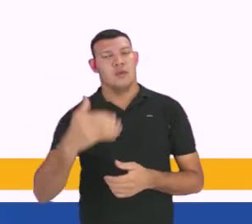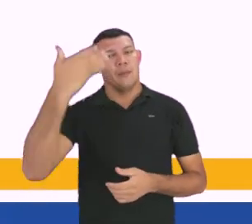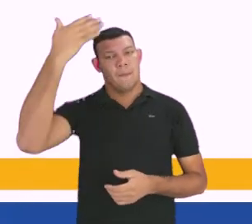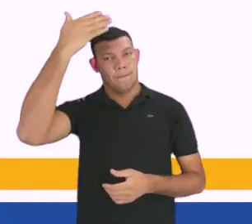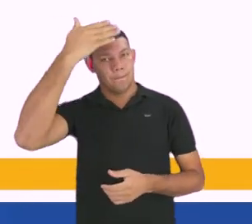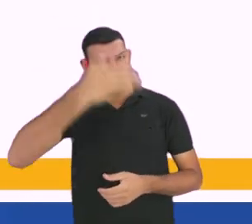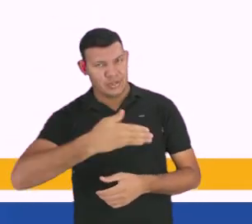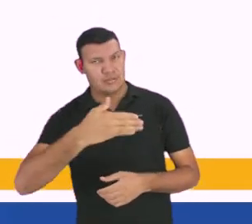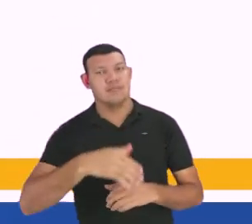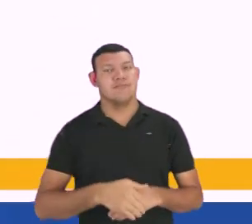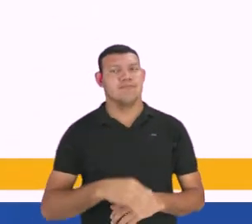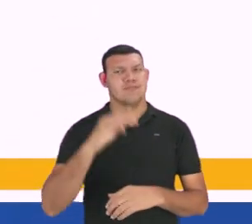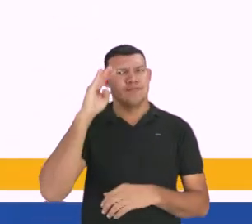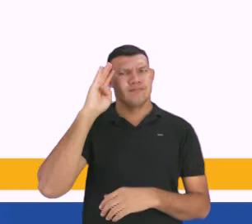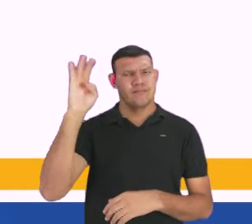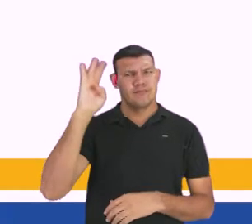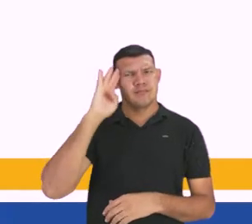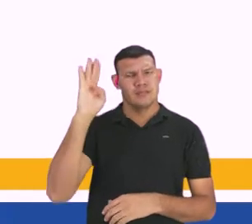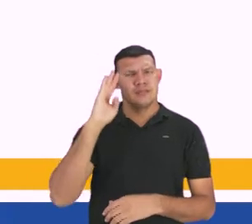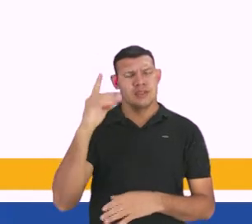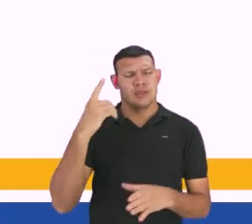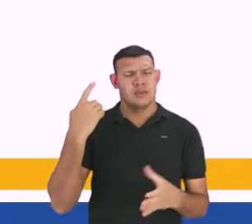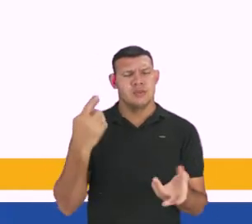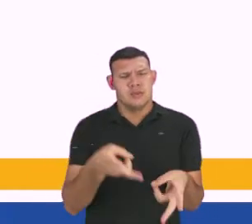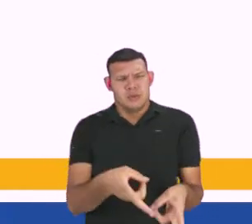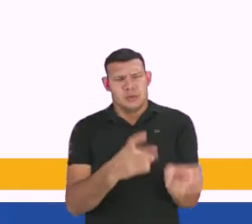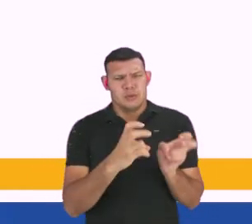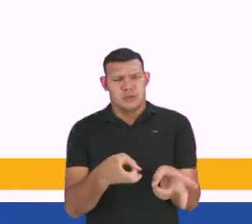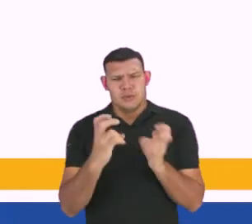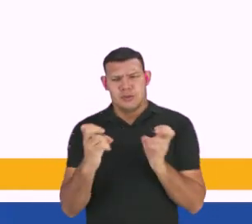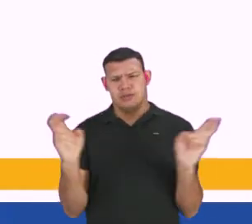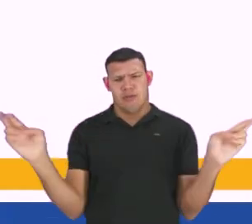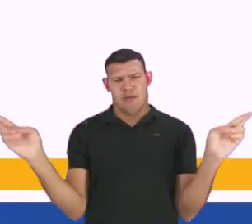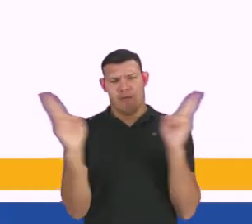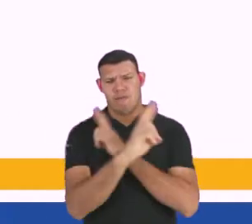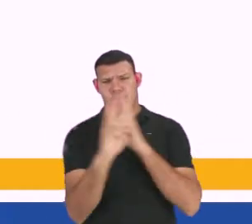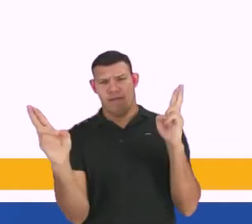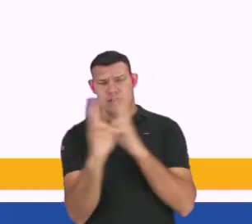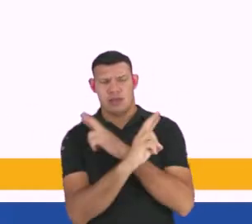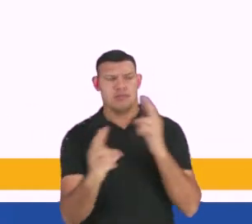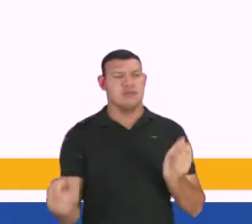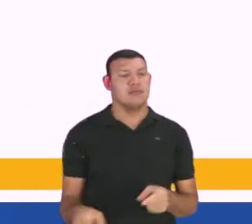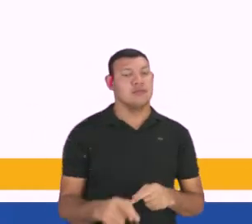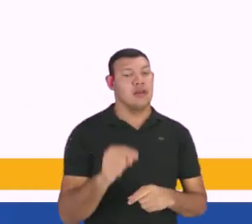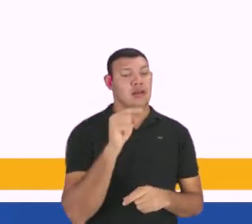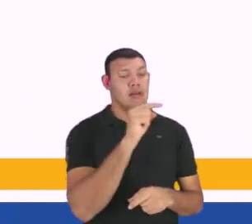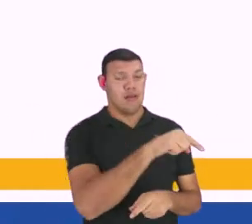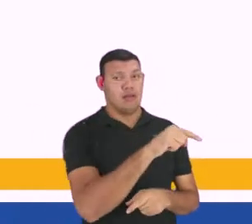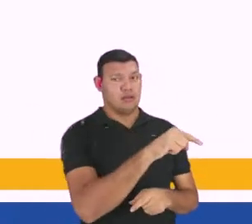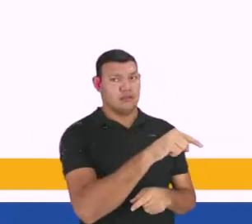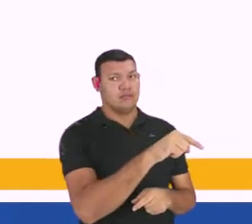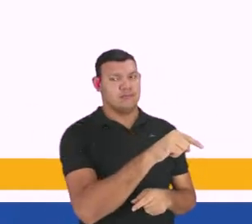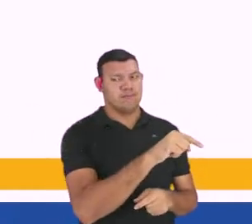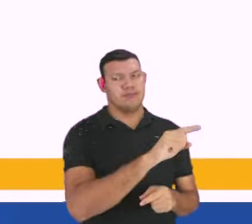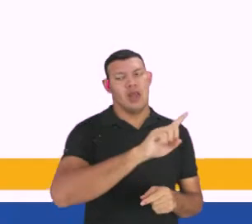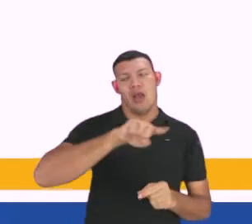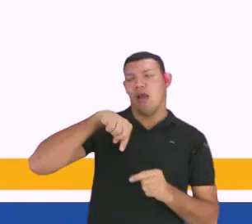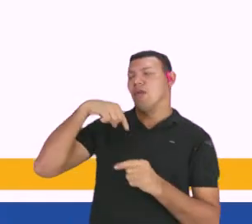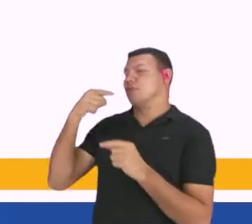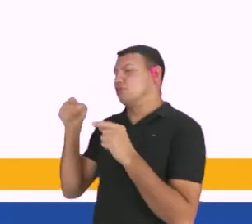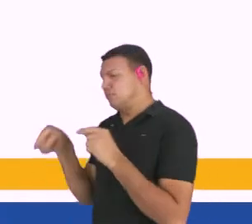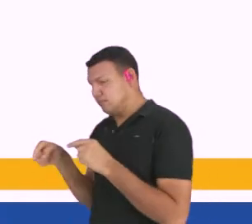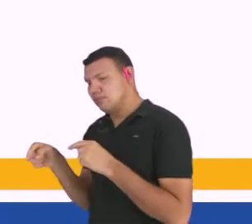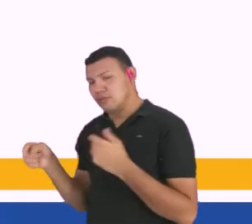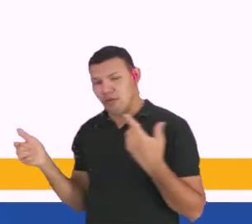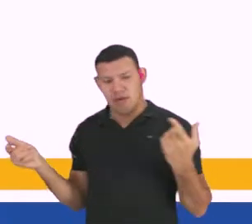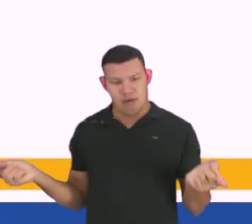uma tese defendida a partir de uma exploração de relações entre causa, ou seja, antes e depois, o que